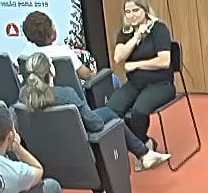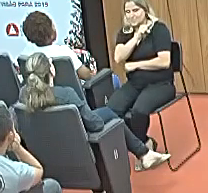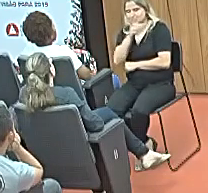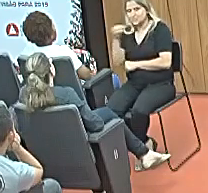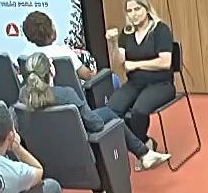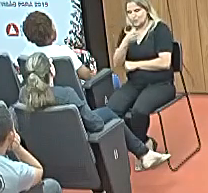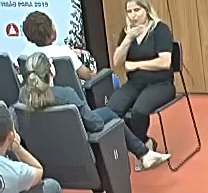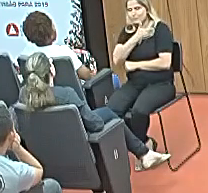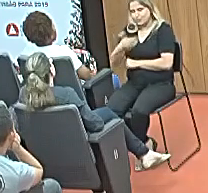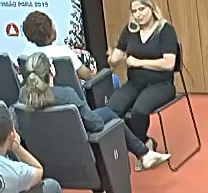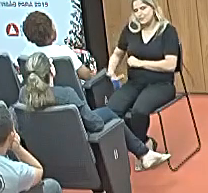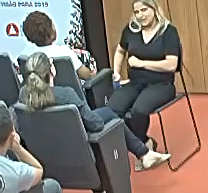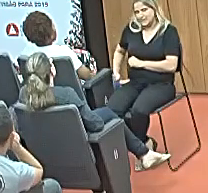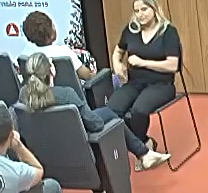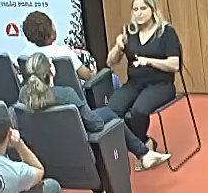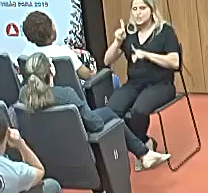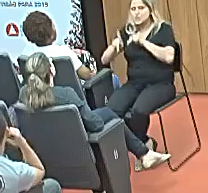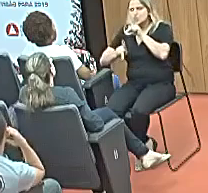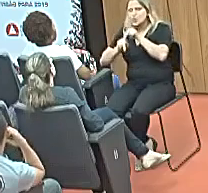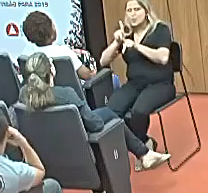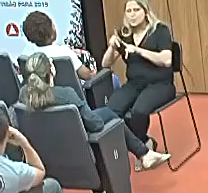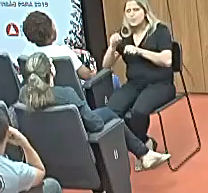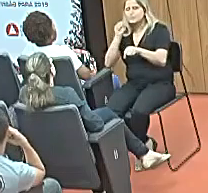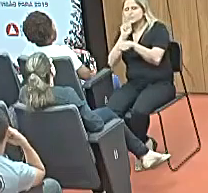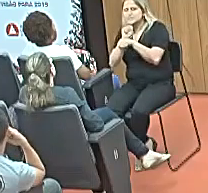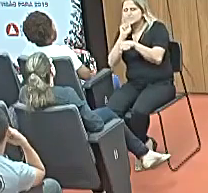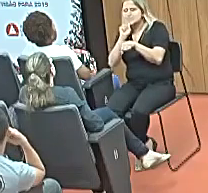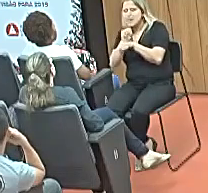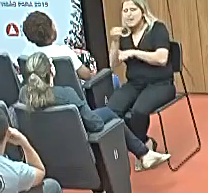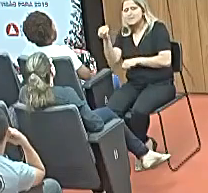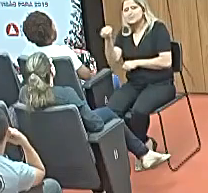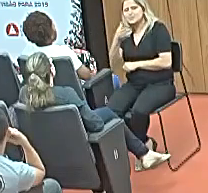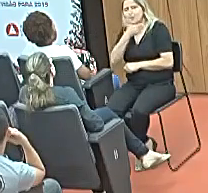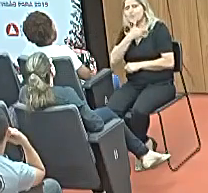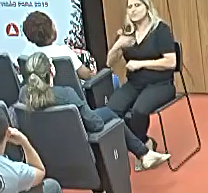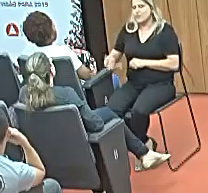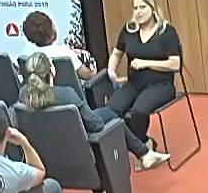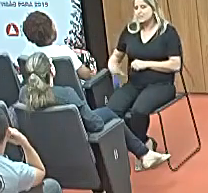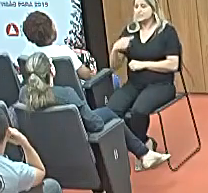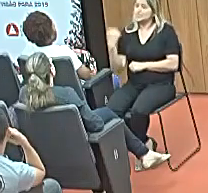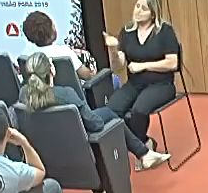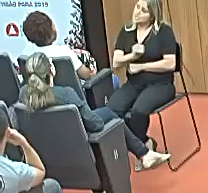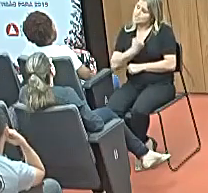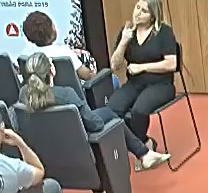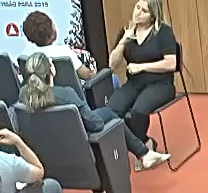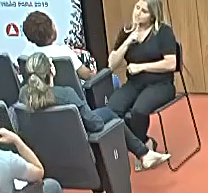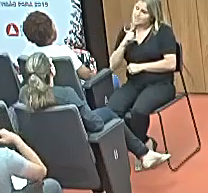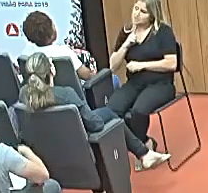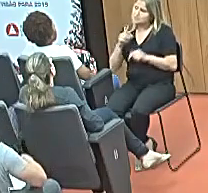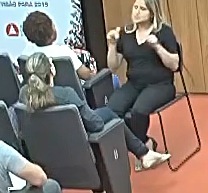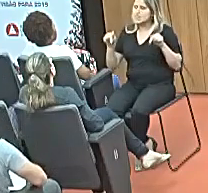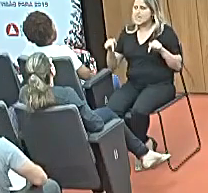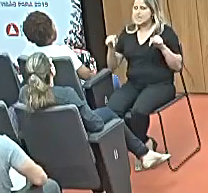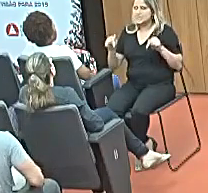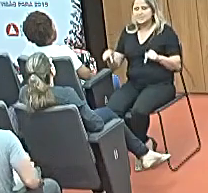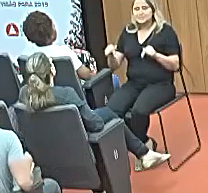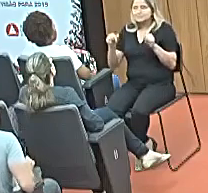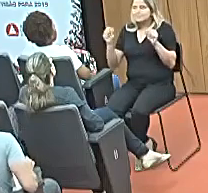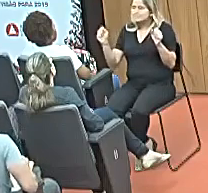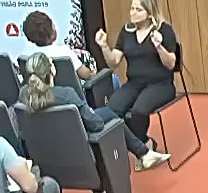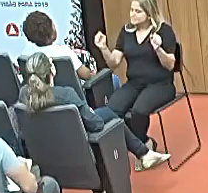sociedade dê civil espera de um novo governo e nós temos aqui um excelente material